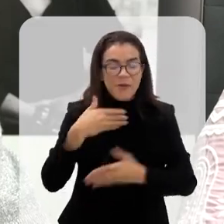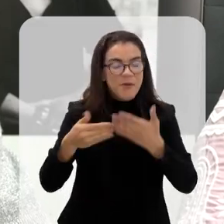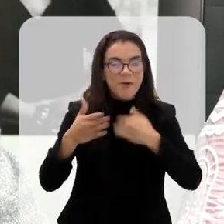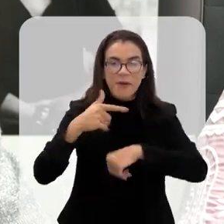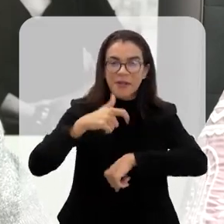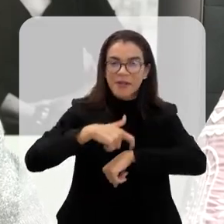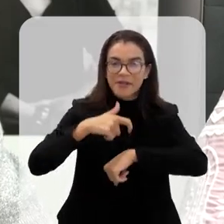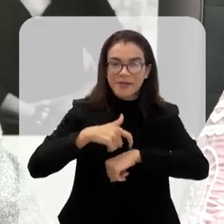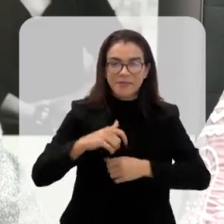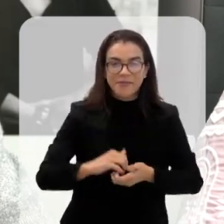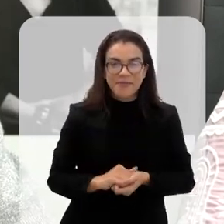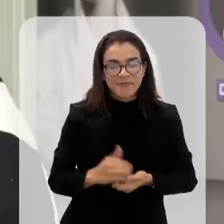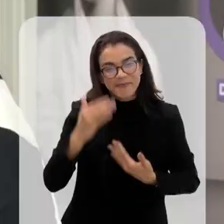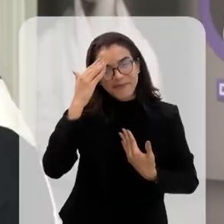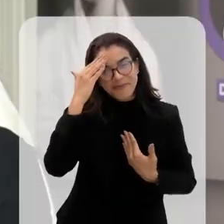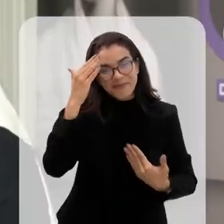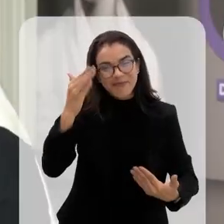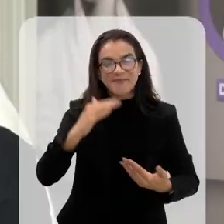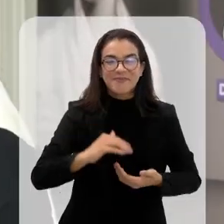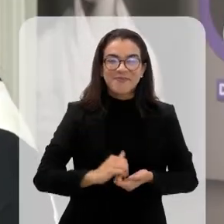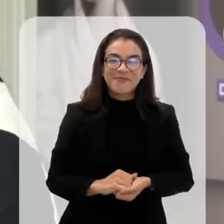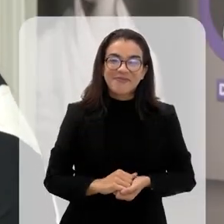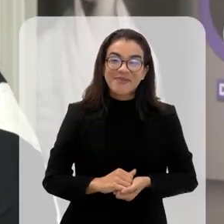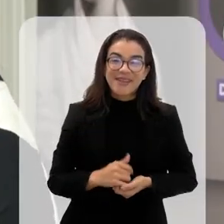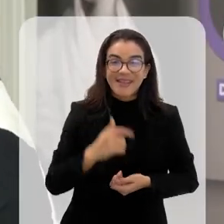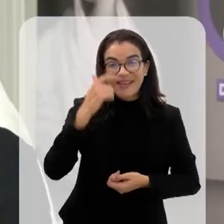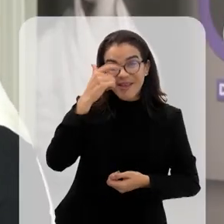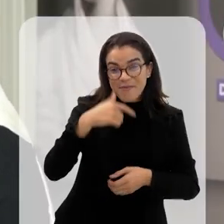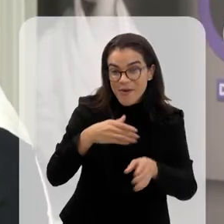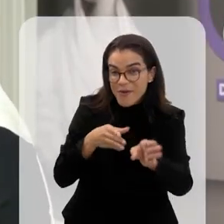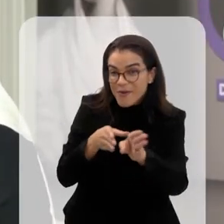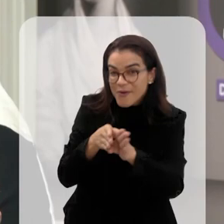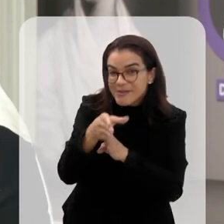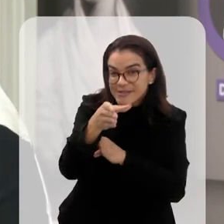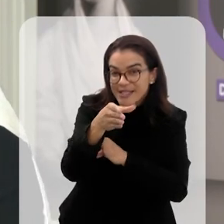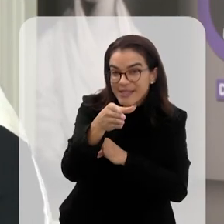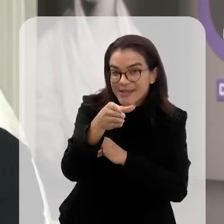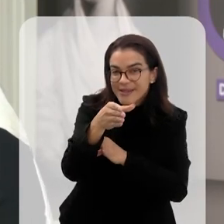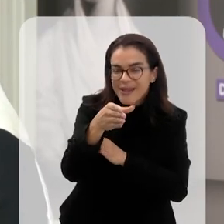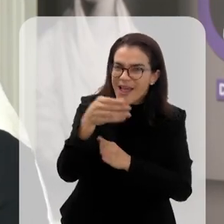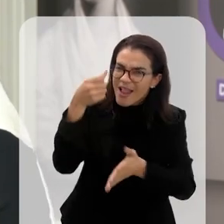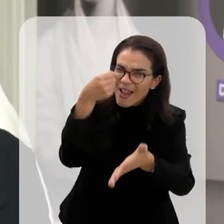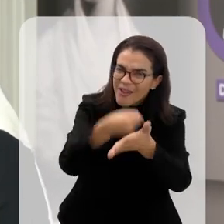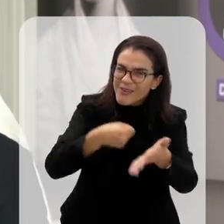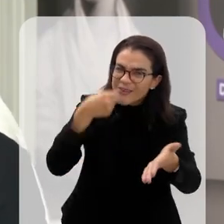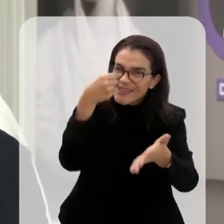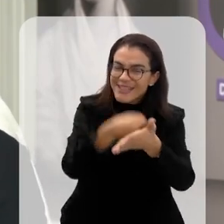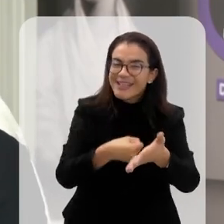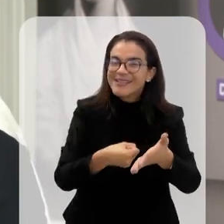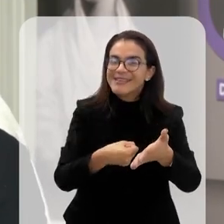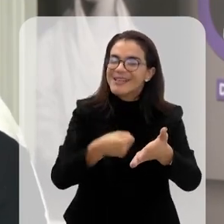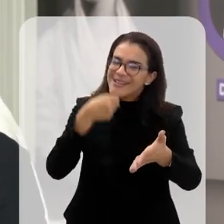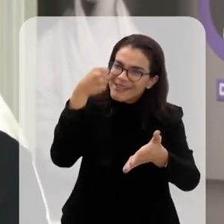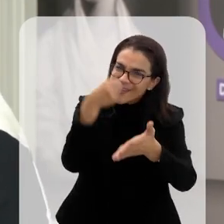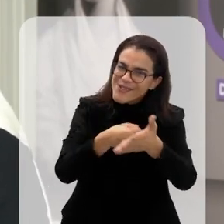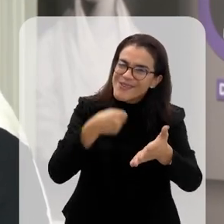perigo a qualquer tempo. Muito obrigada. E meu conselho para vocês é